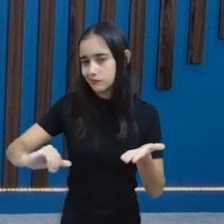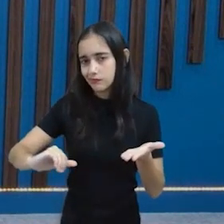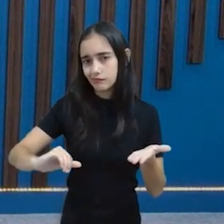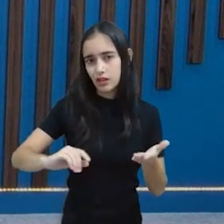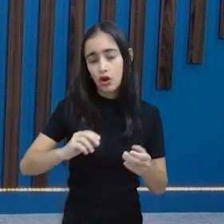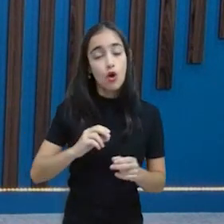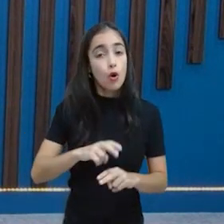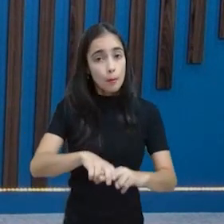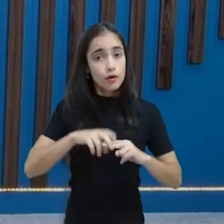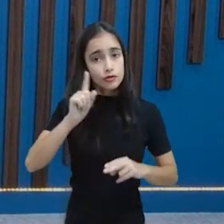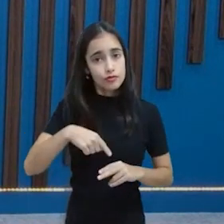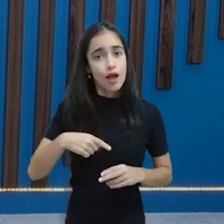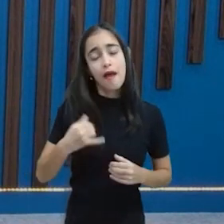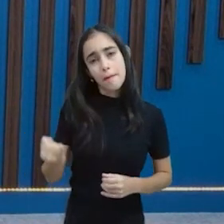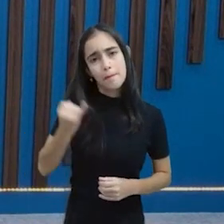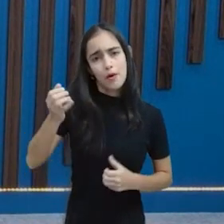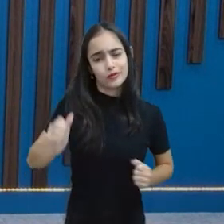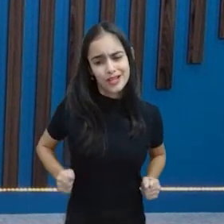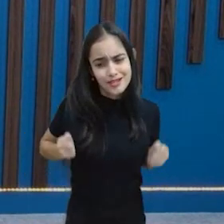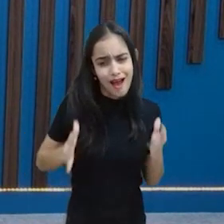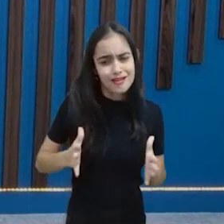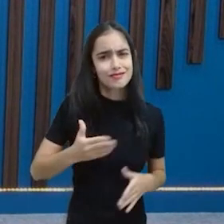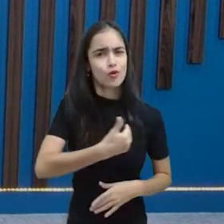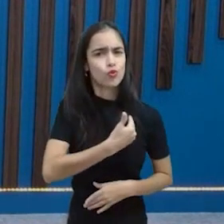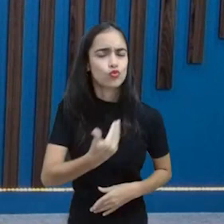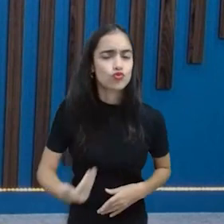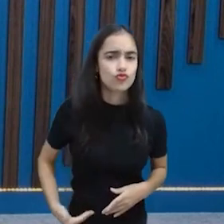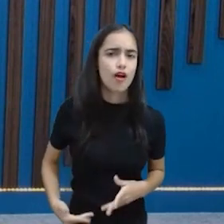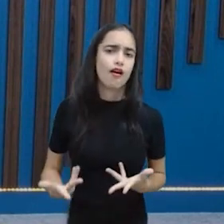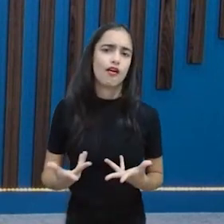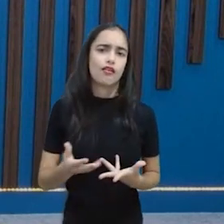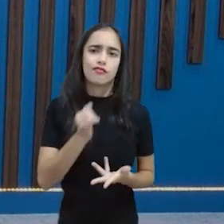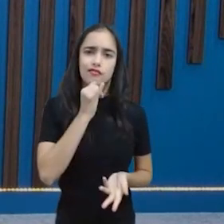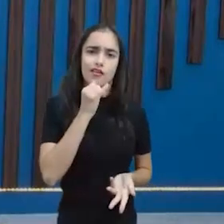atuação do Estado, é importante, né, a lei de cotas, por